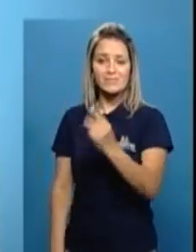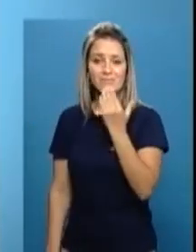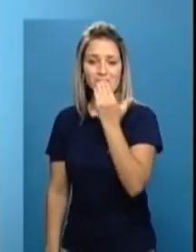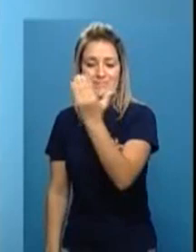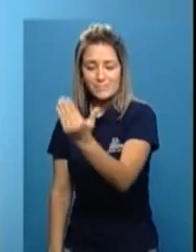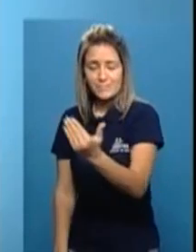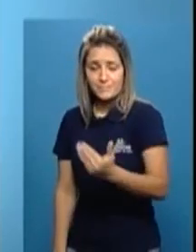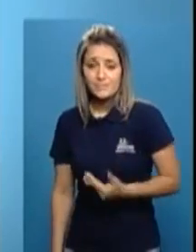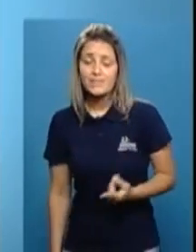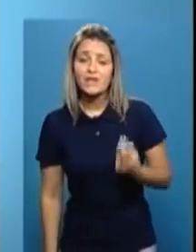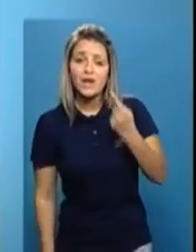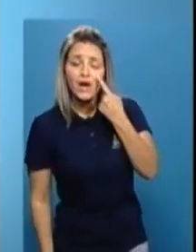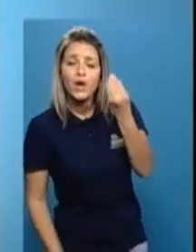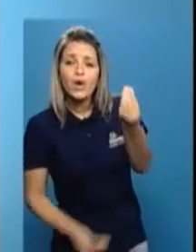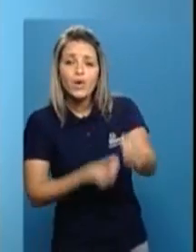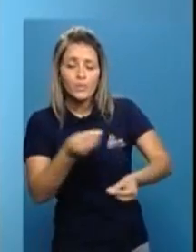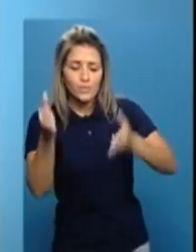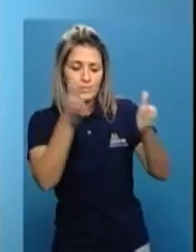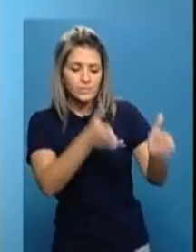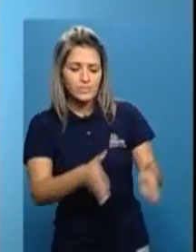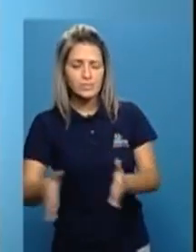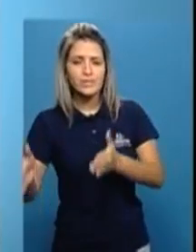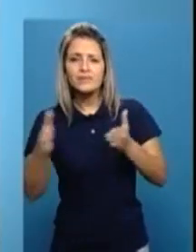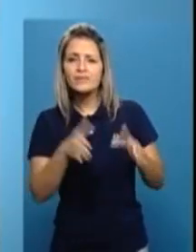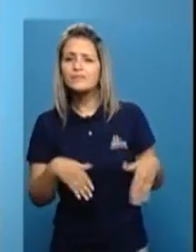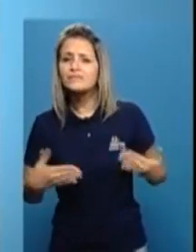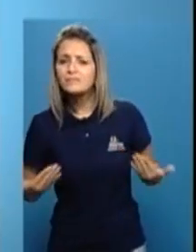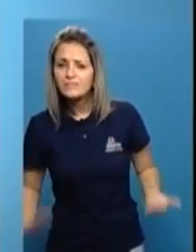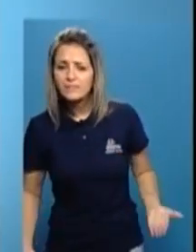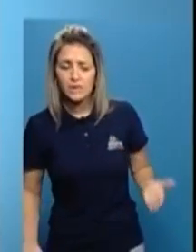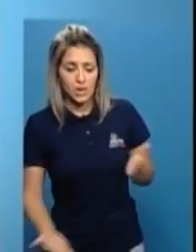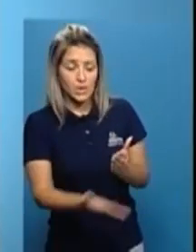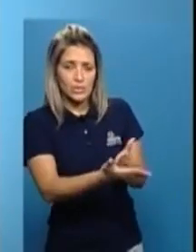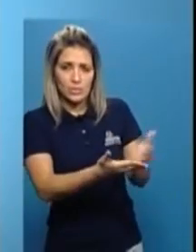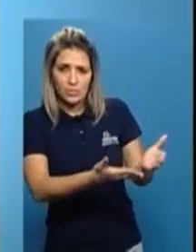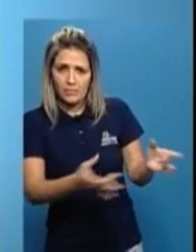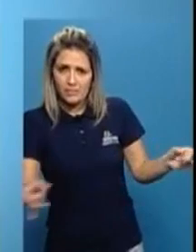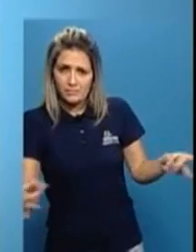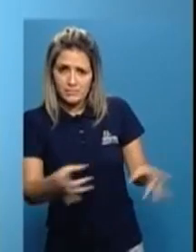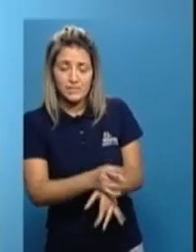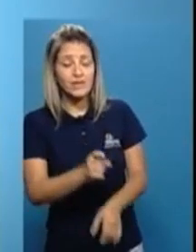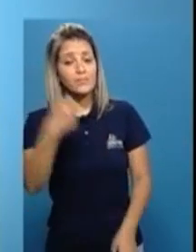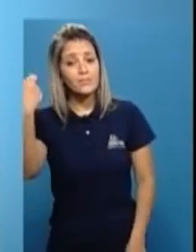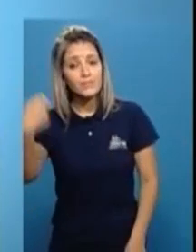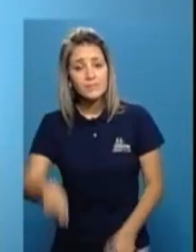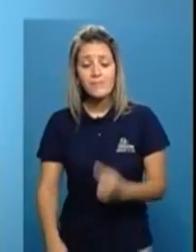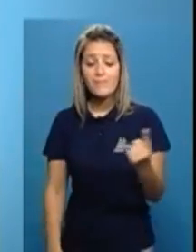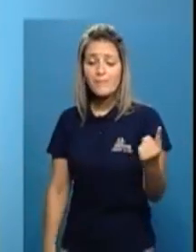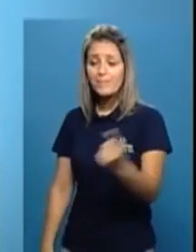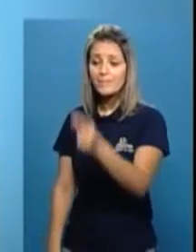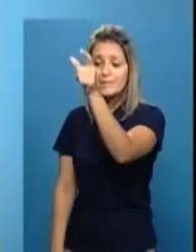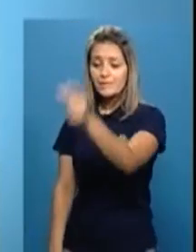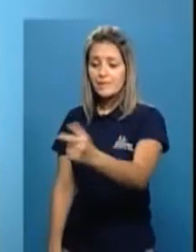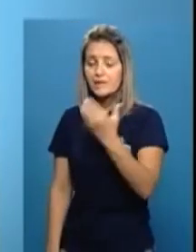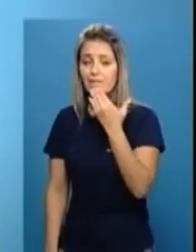caso, o sistema produtivo ele não inicia sem um pedido do cliente definindo como